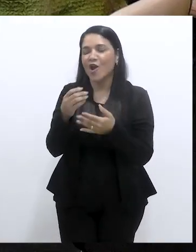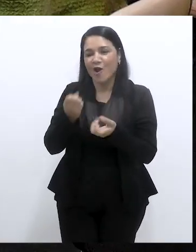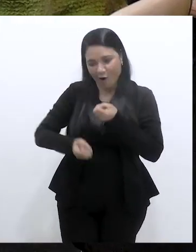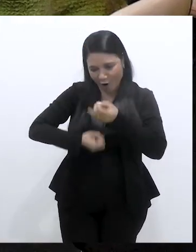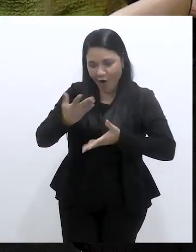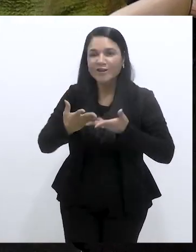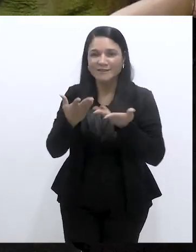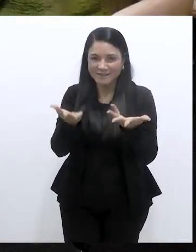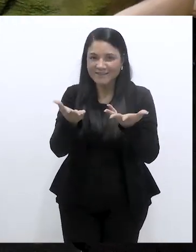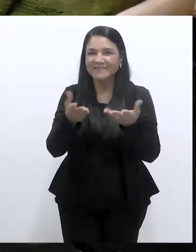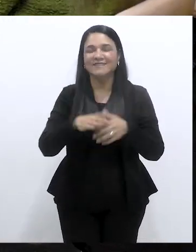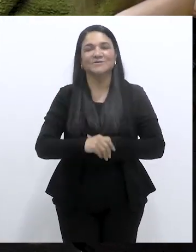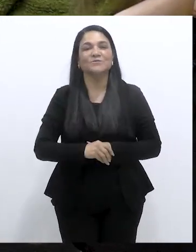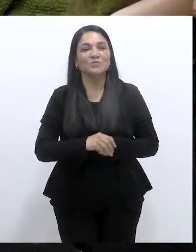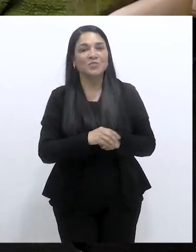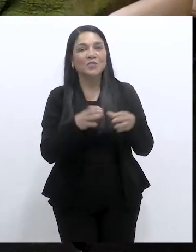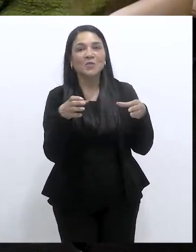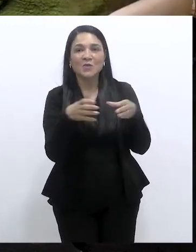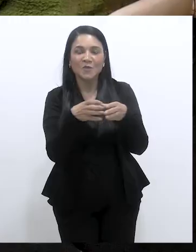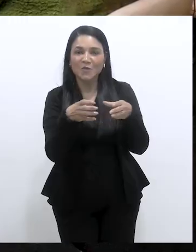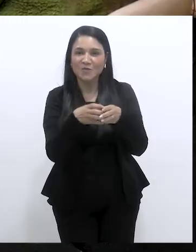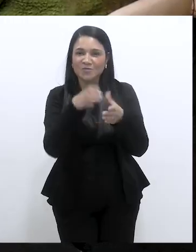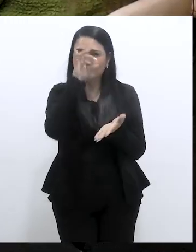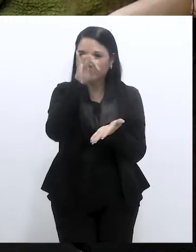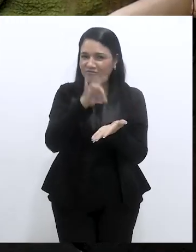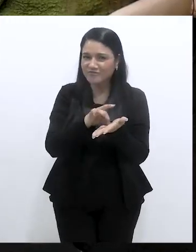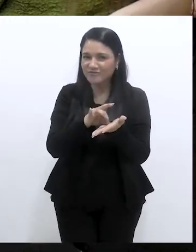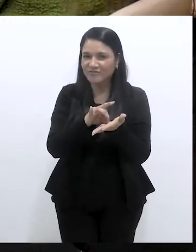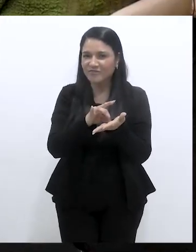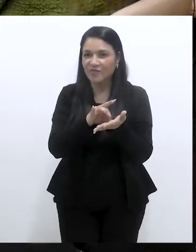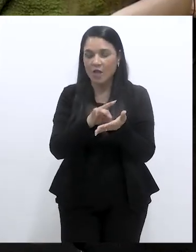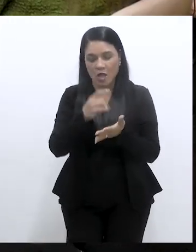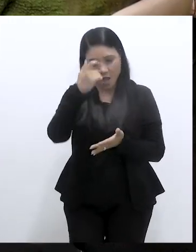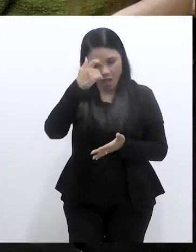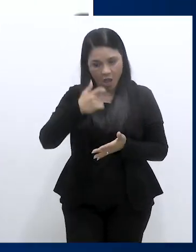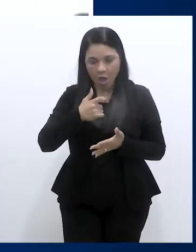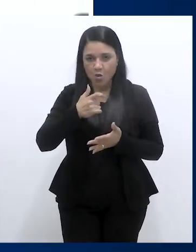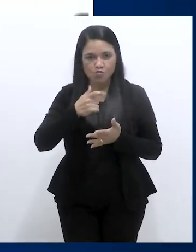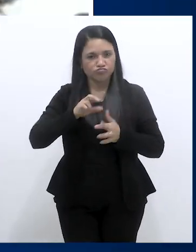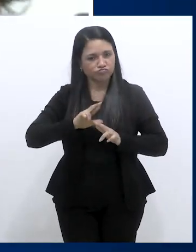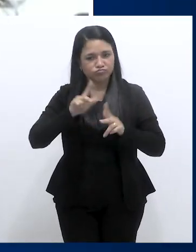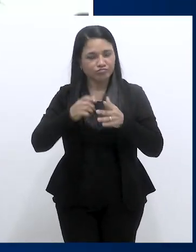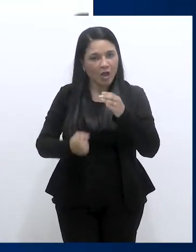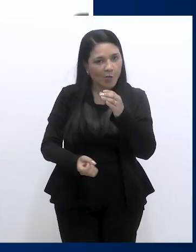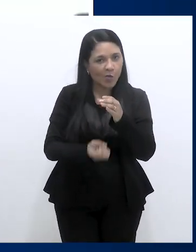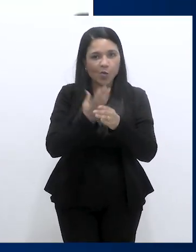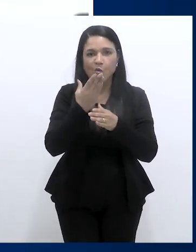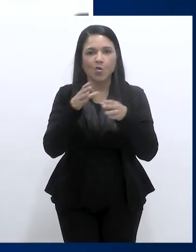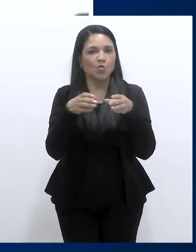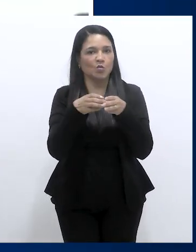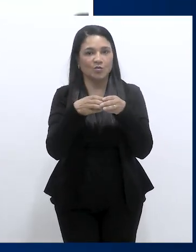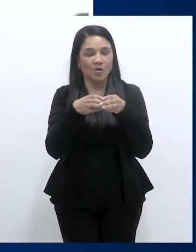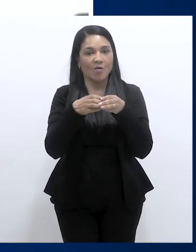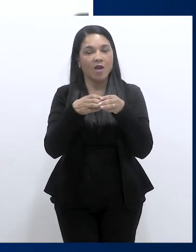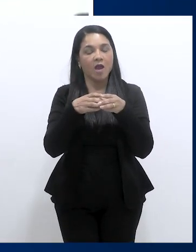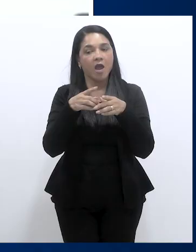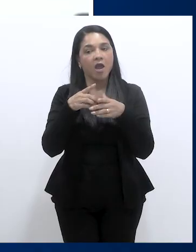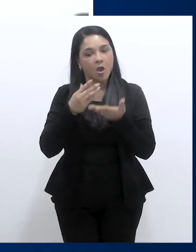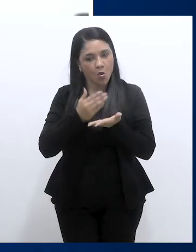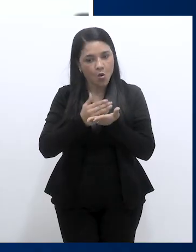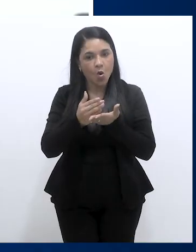Claro. Então, esse grupo, na verdade, eu não fui a pessoa que montou o grupo, embora eu seja